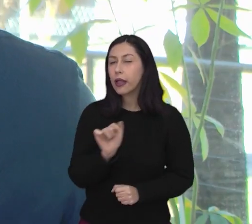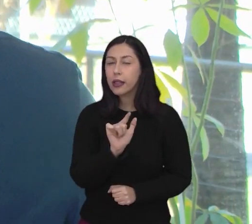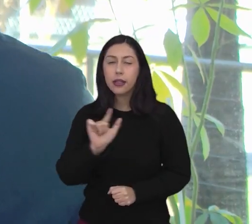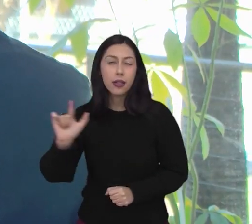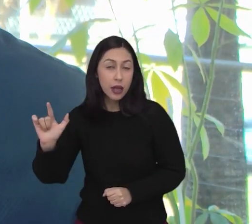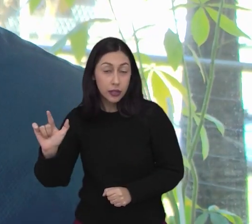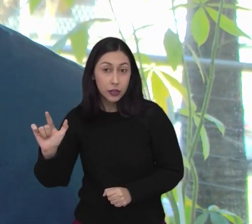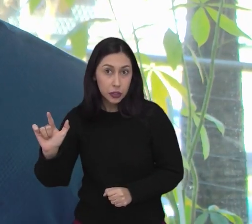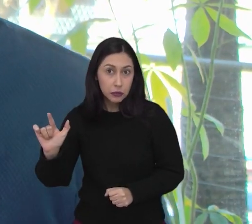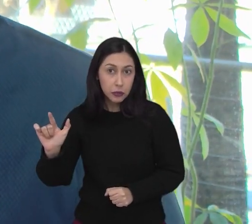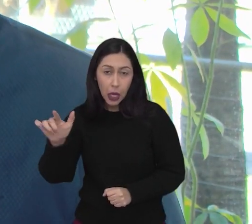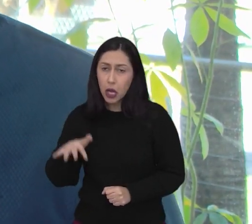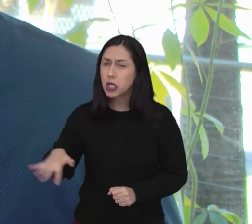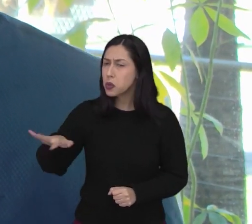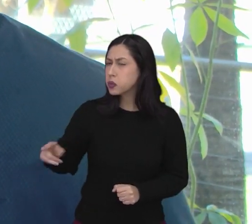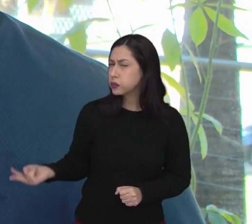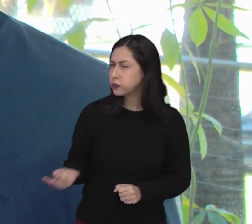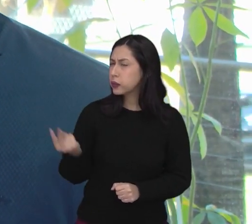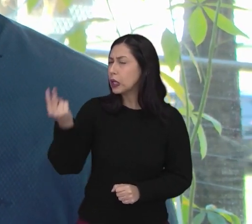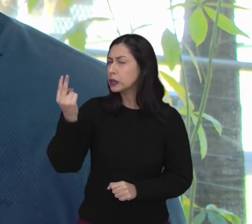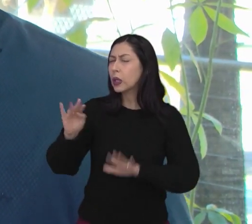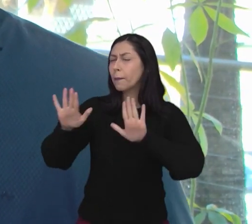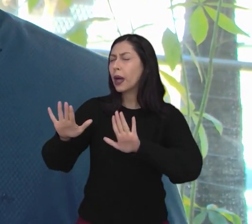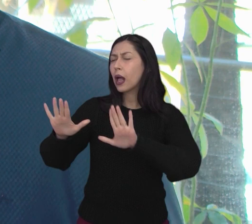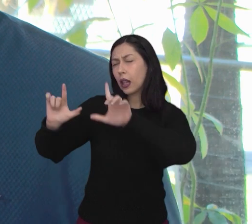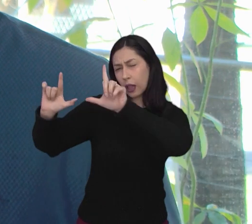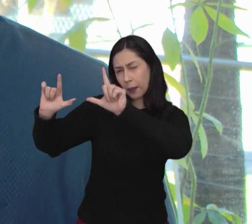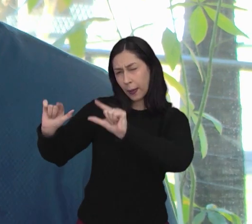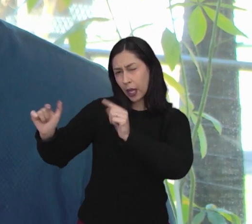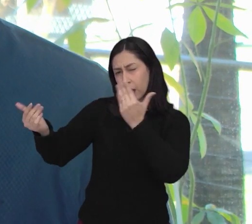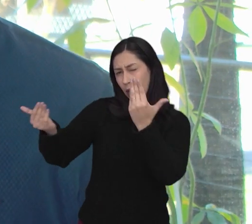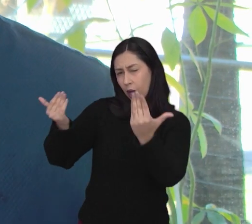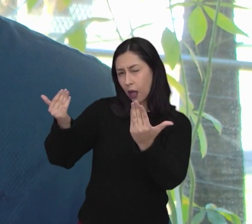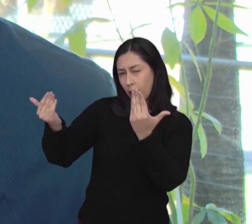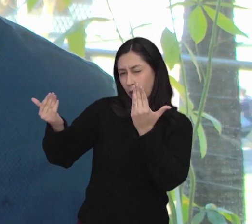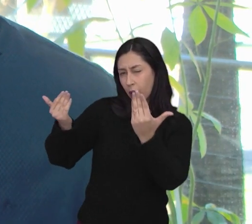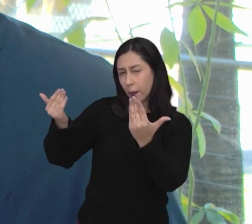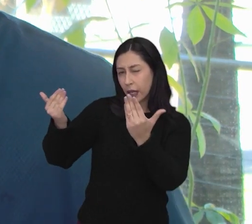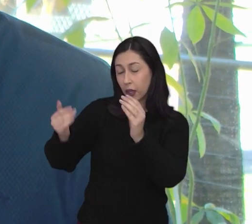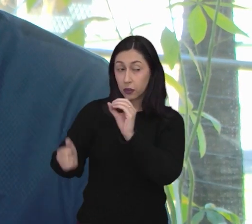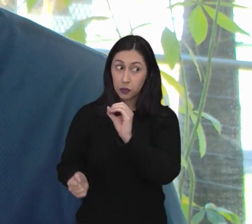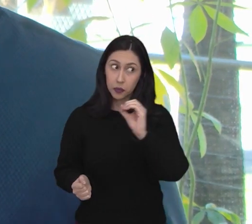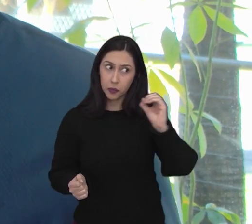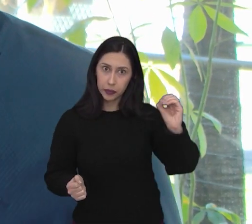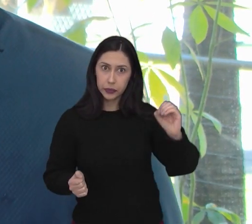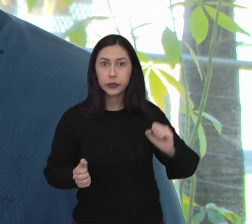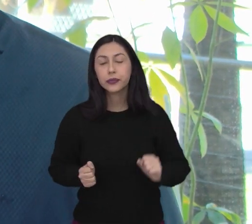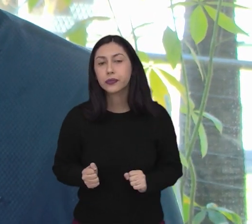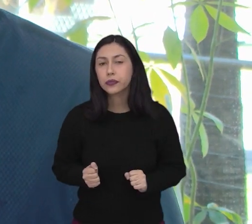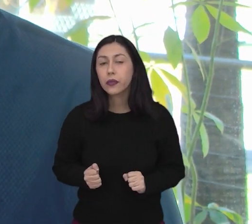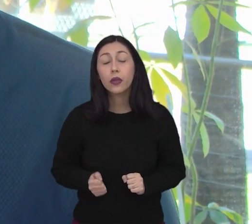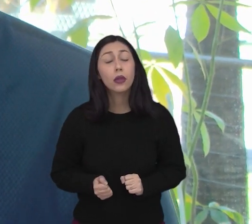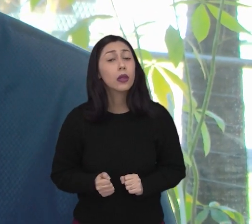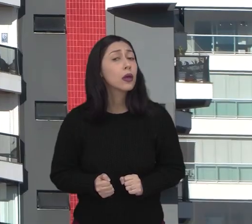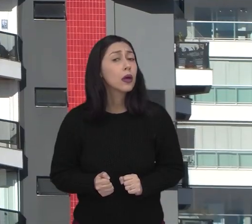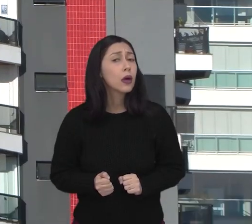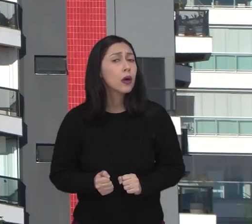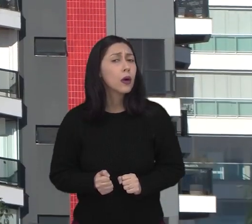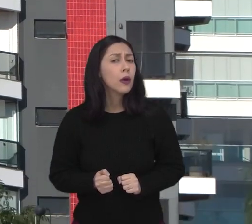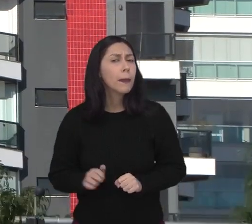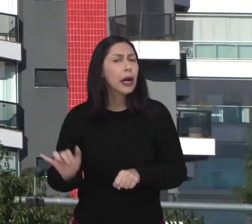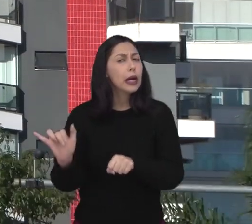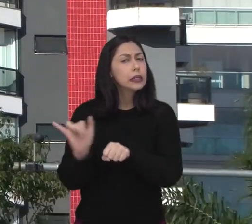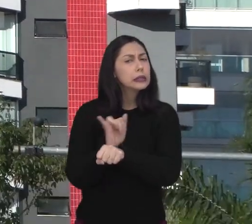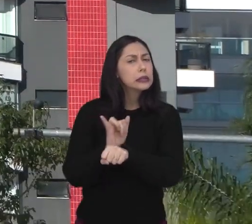pega regiões, por exemplo, Zona Leste, tudo mais, ela teve uma valorização, mas não tão alta quanto a região oeste. Uma